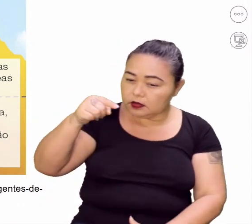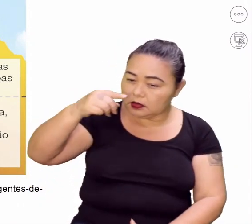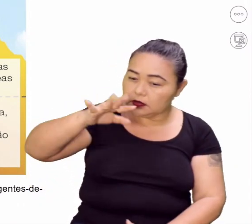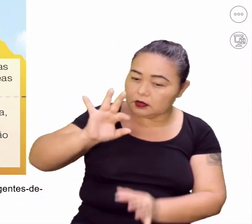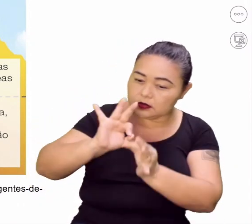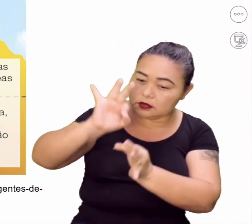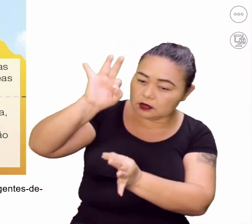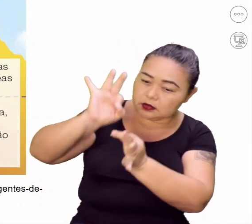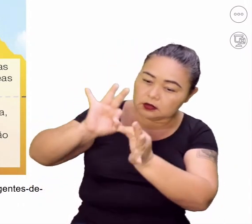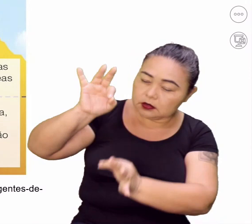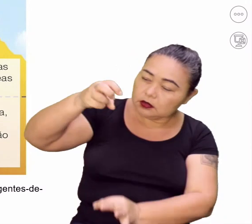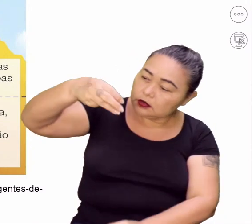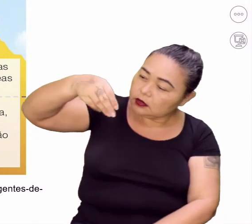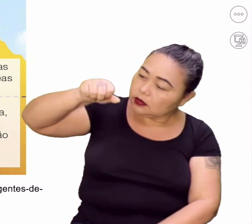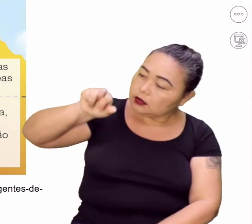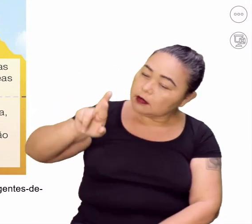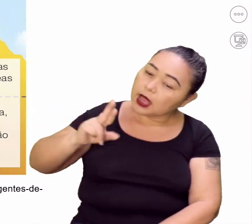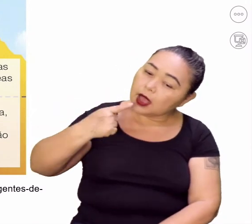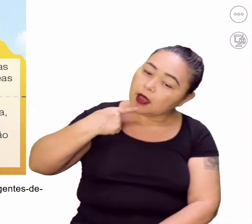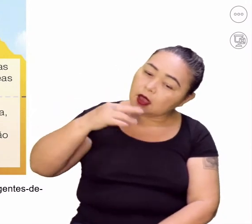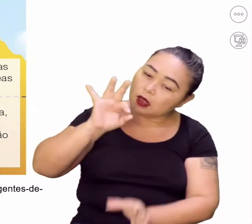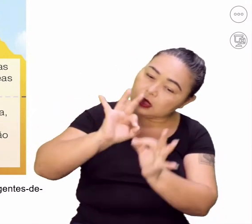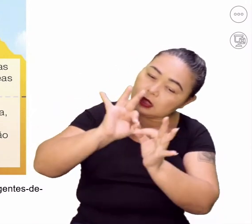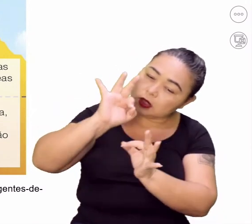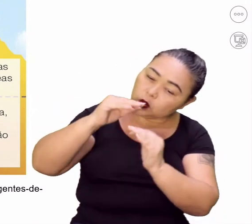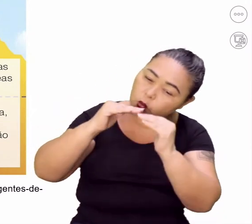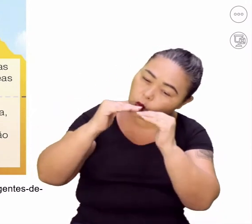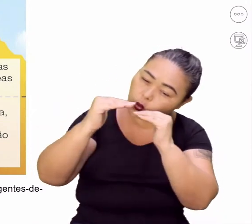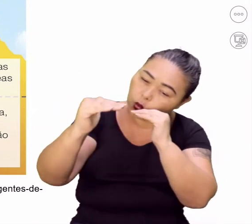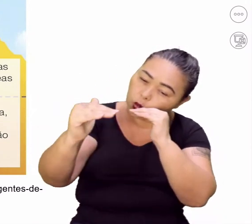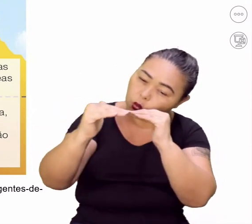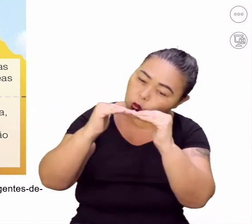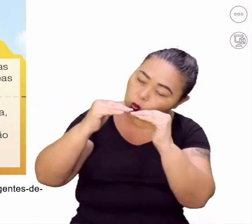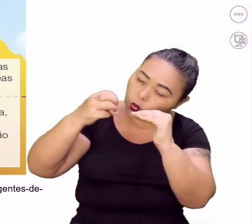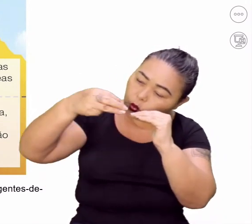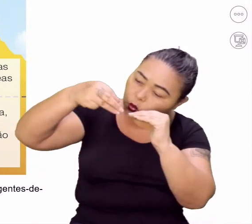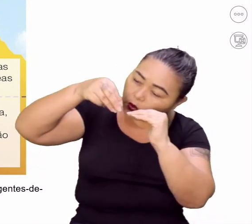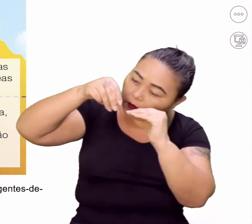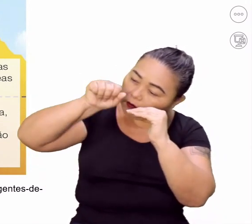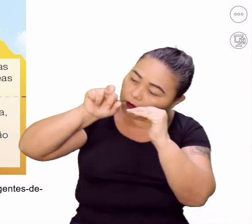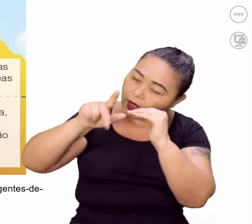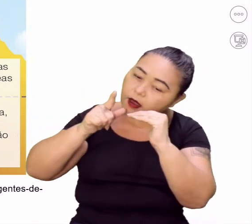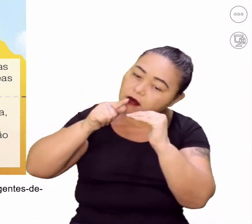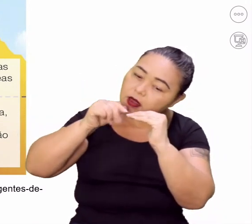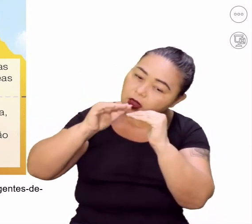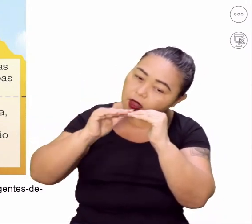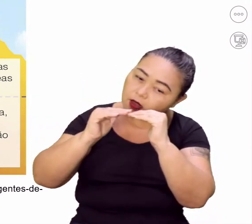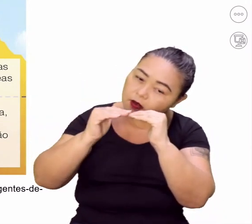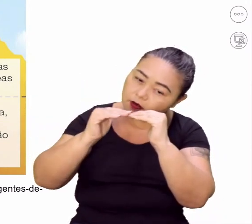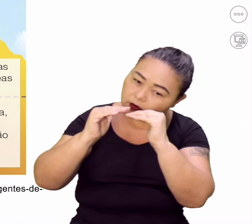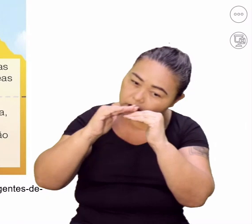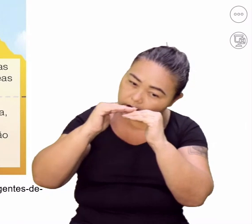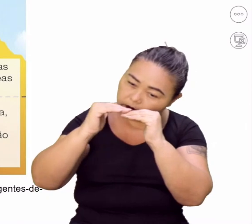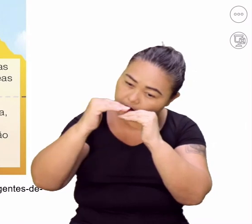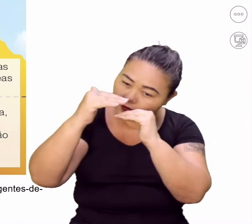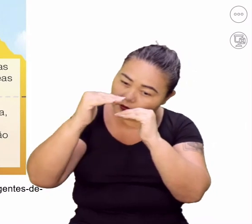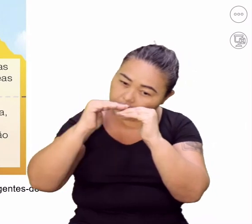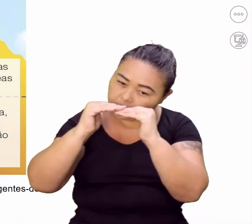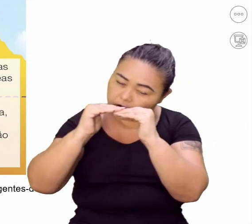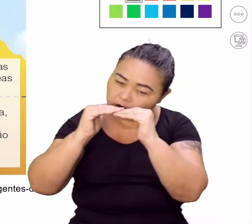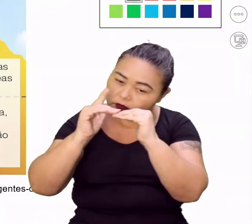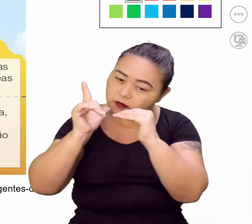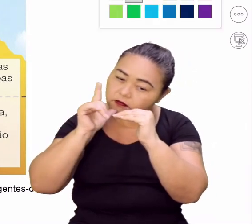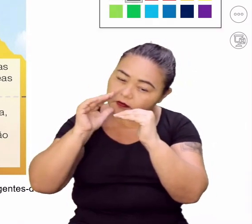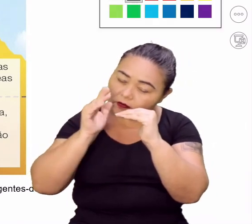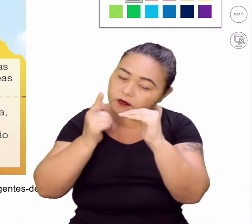para fazer essa abordagem do que é a depressão relativa, que é essa daqui, ó, que está no nível, e essa que eu